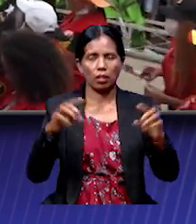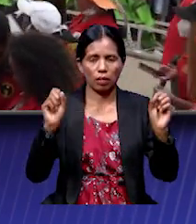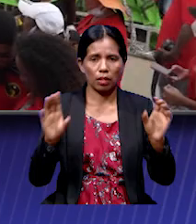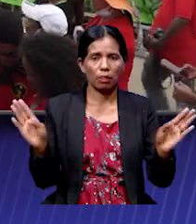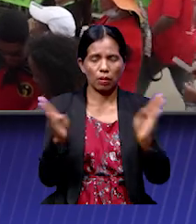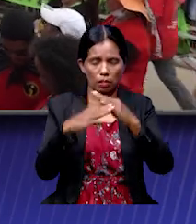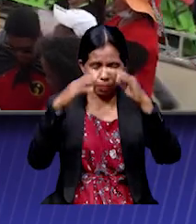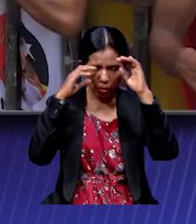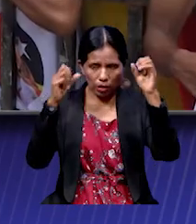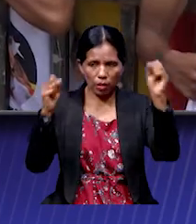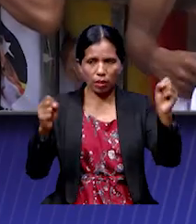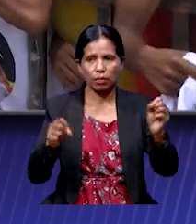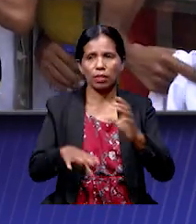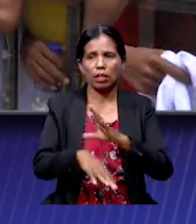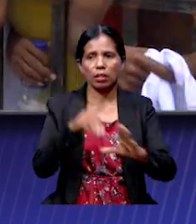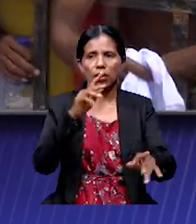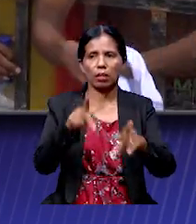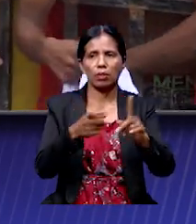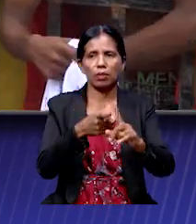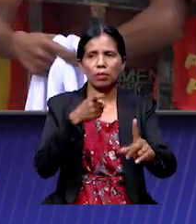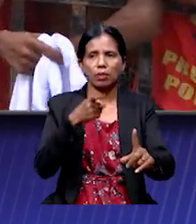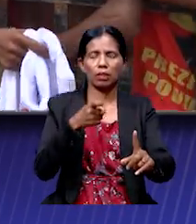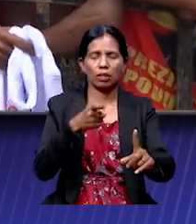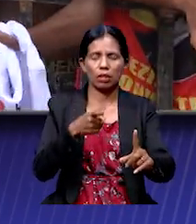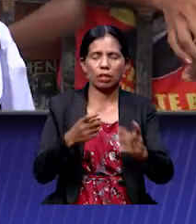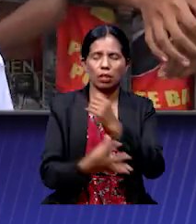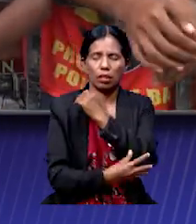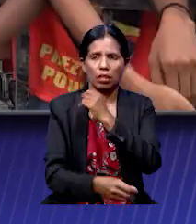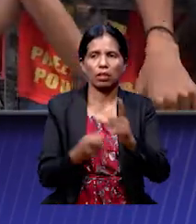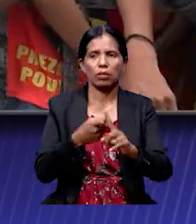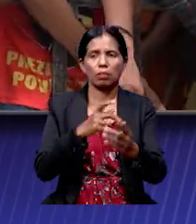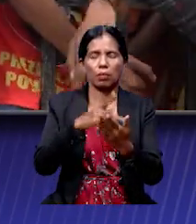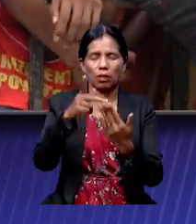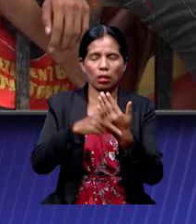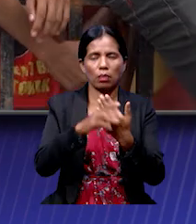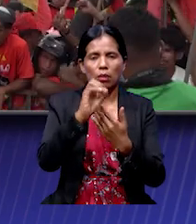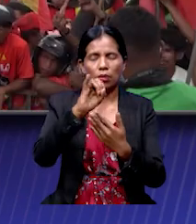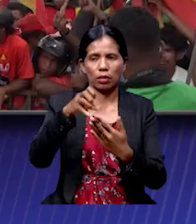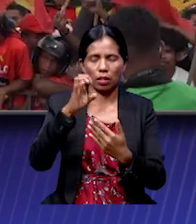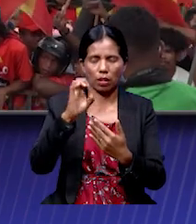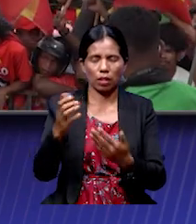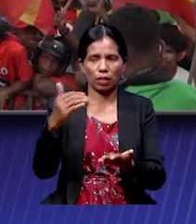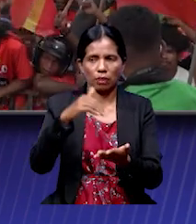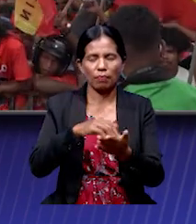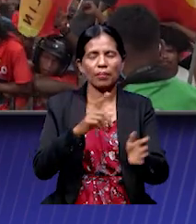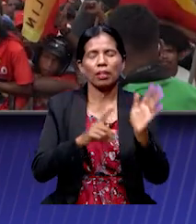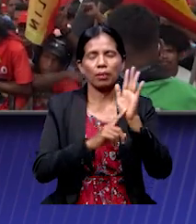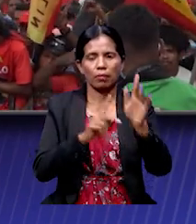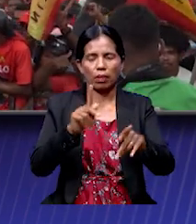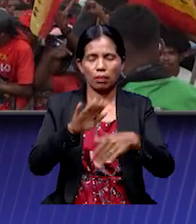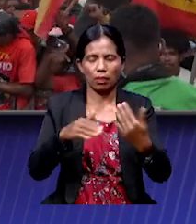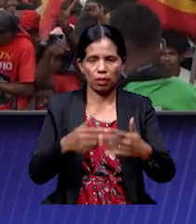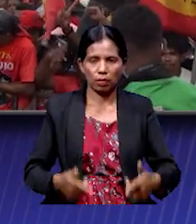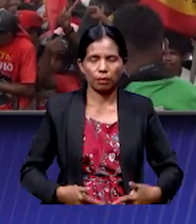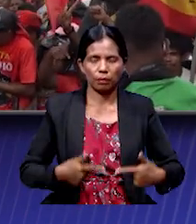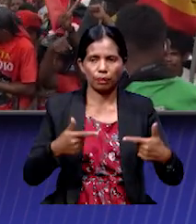da república se hasai povo husikiak no mukit liu si programa orçamento geral estado ne be refleta ba povo ne moris.